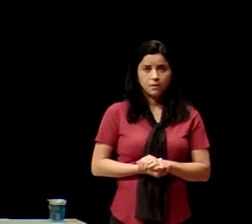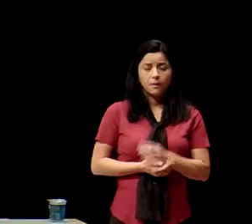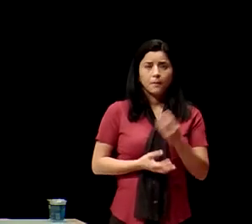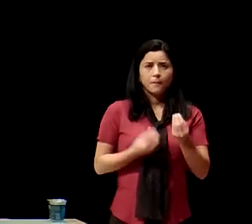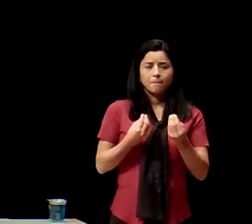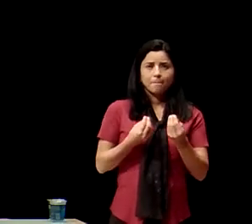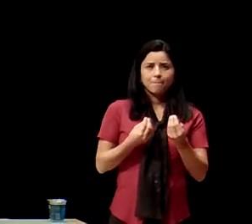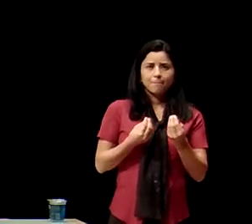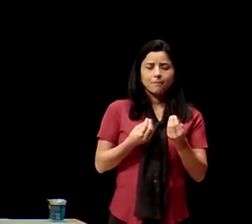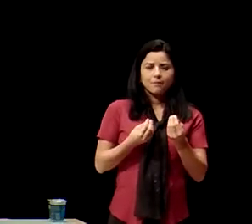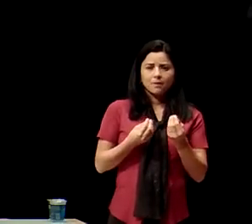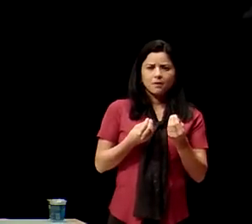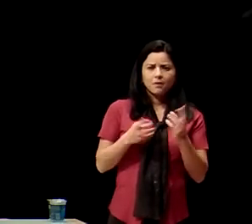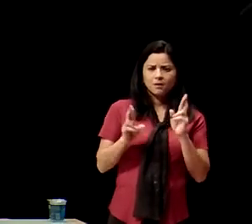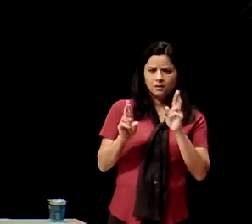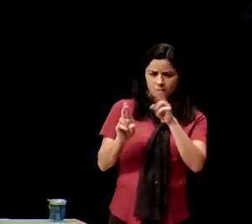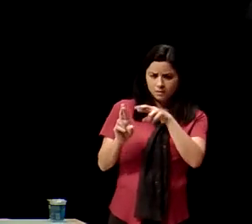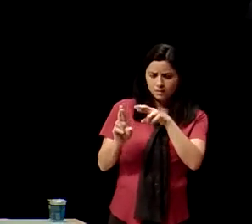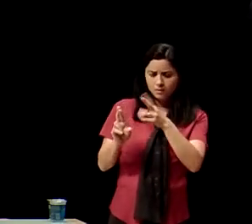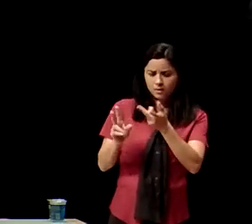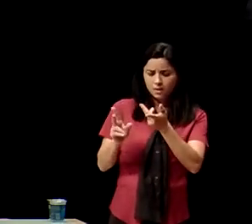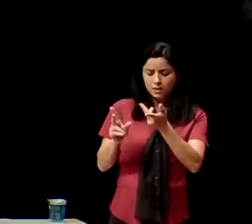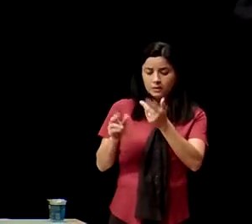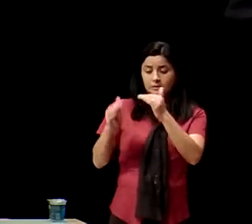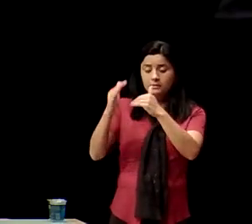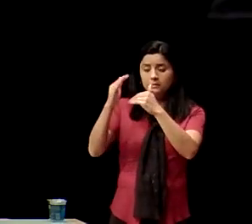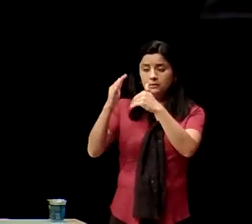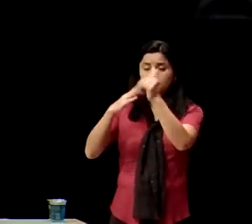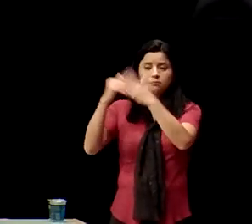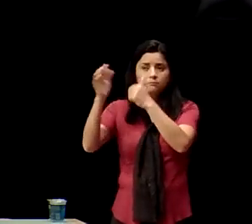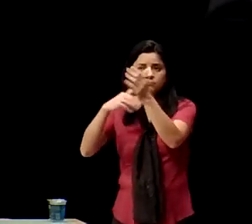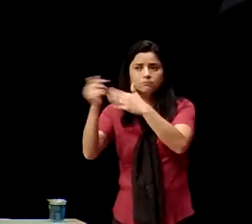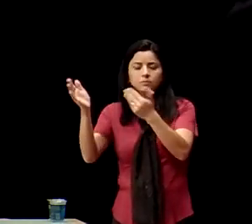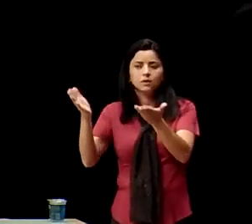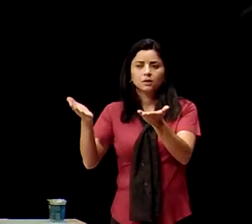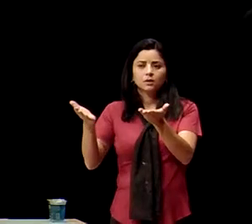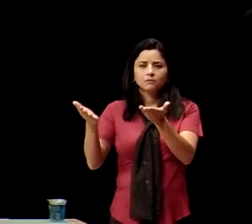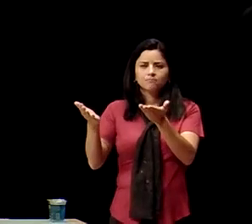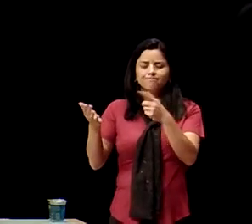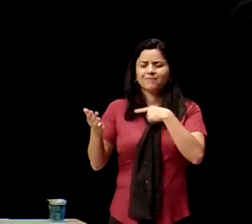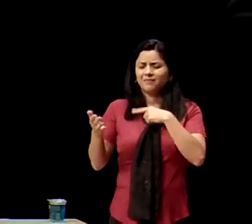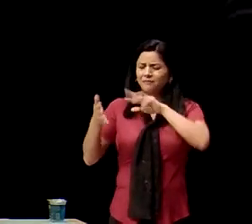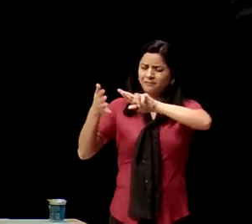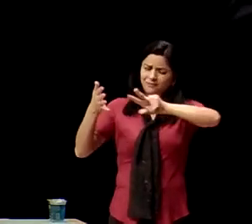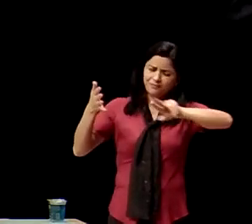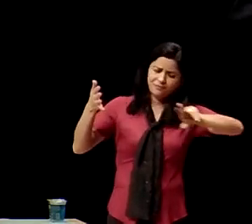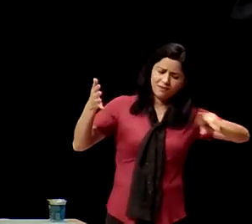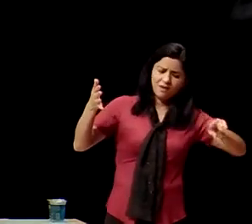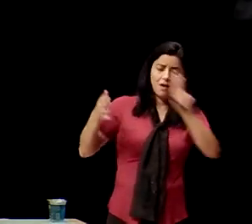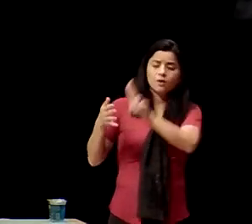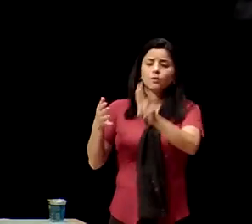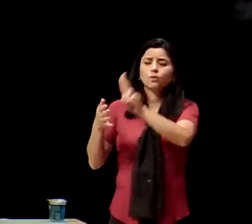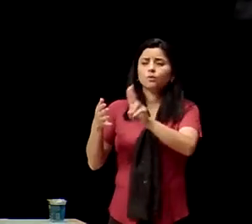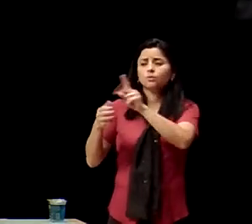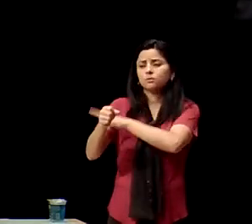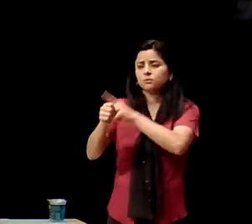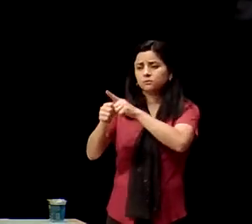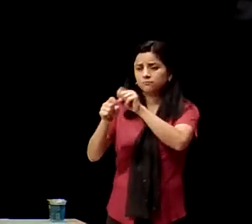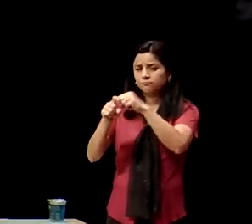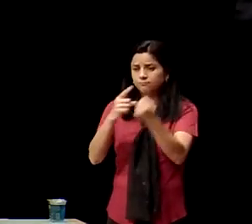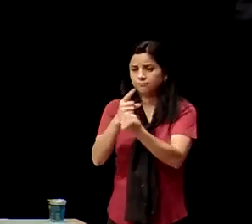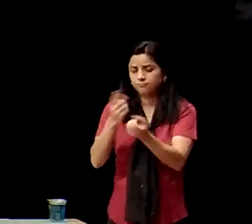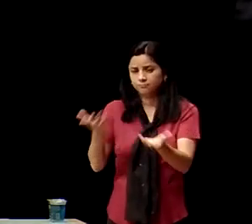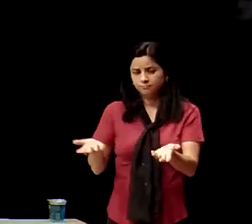com relação às atividades profissionais, existem muitas formas de usos da pedagogia social. Just